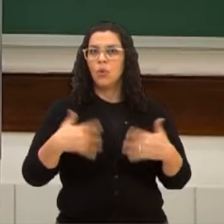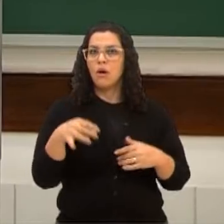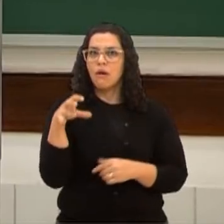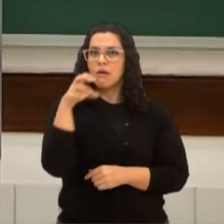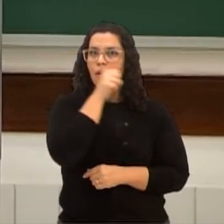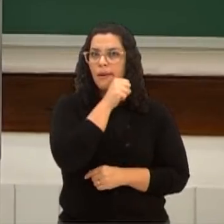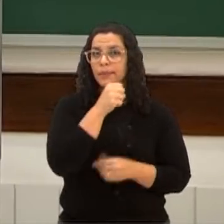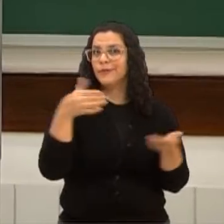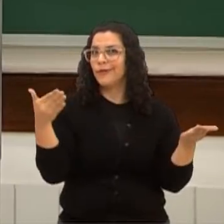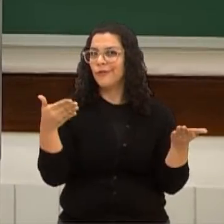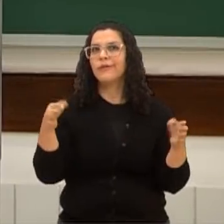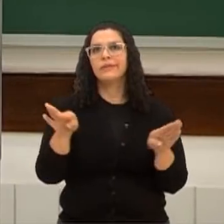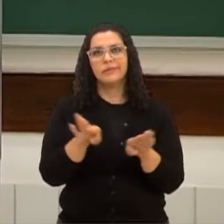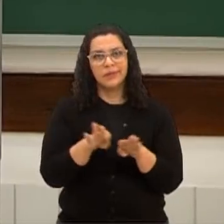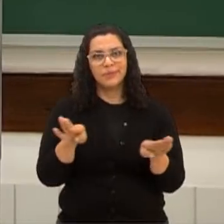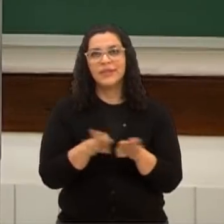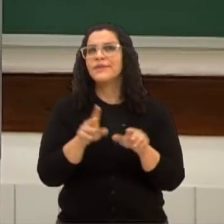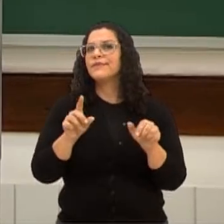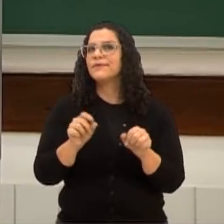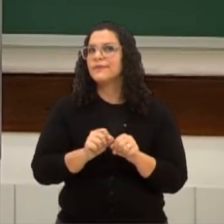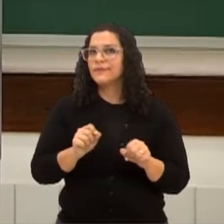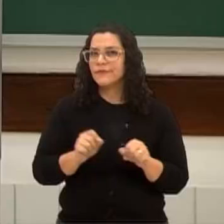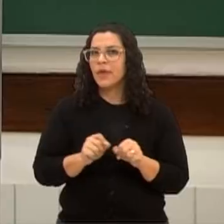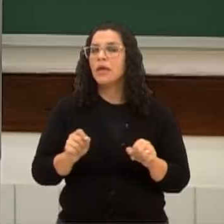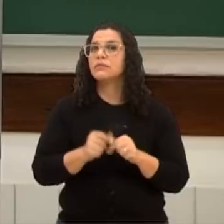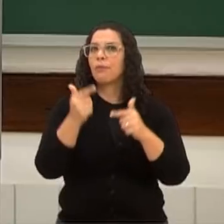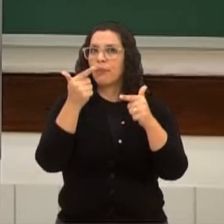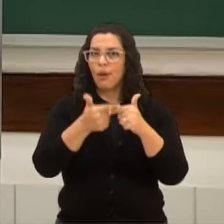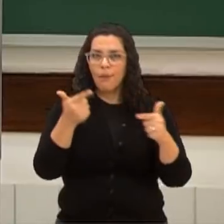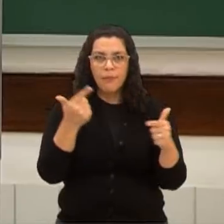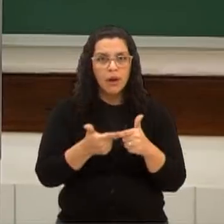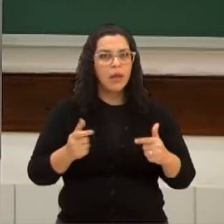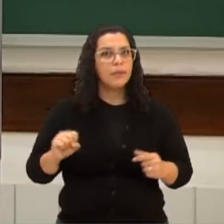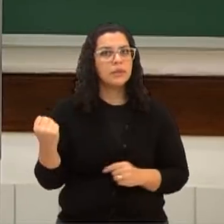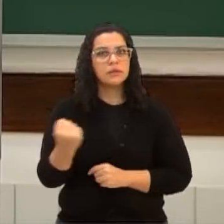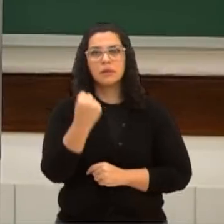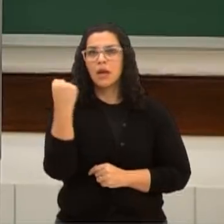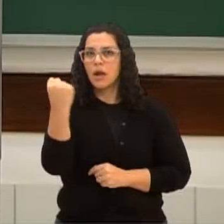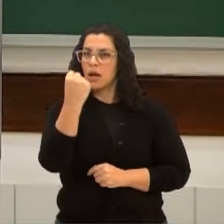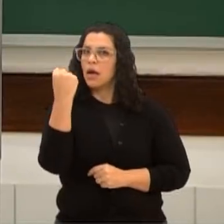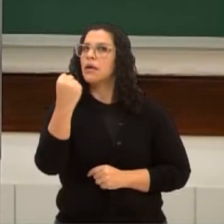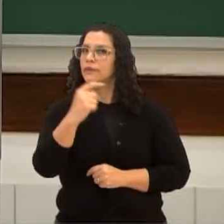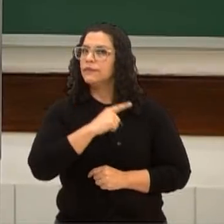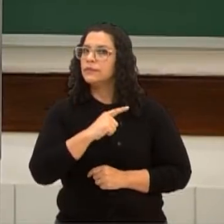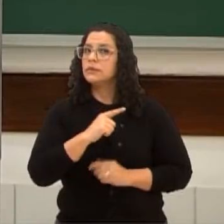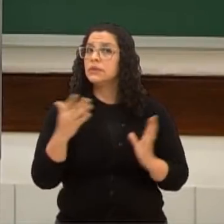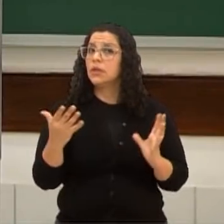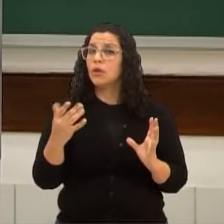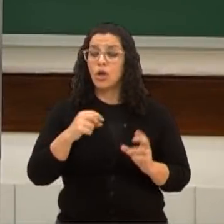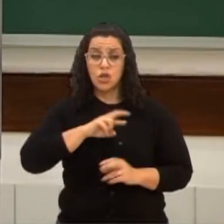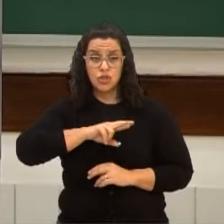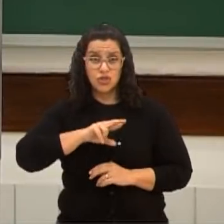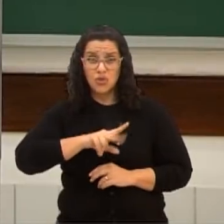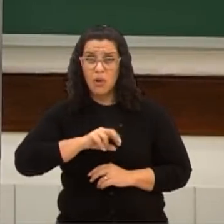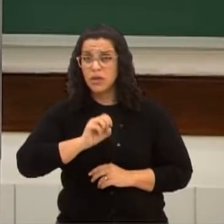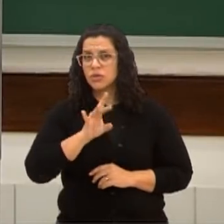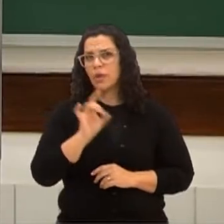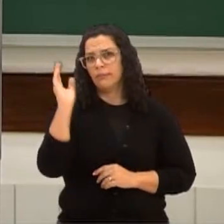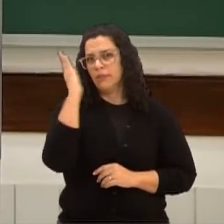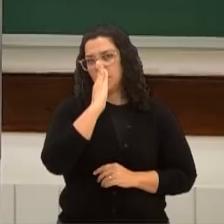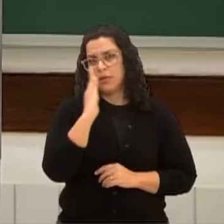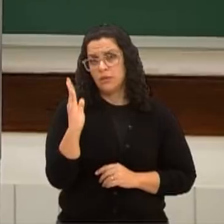chegou e realmente fez grandes problemas ou trouxe grandes problemas não apenas para o